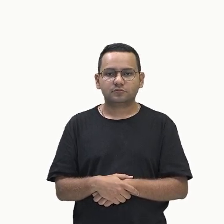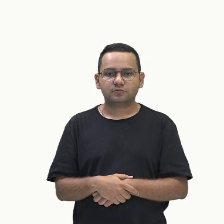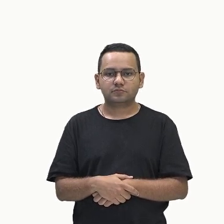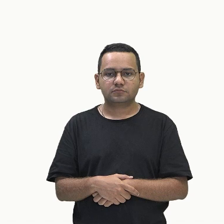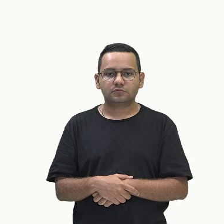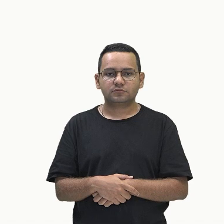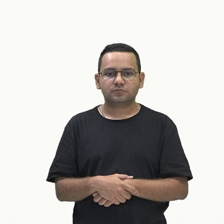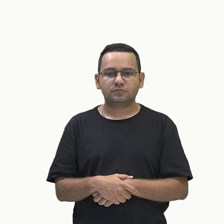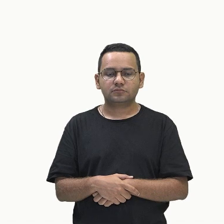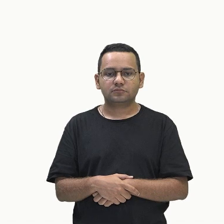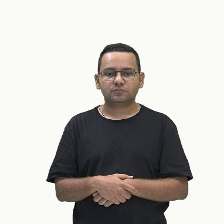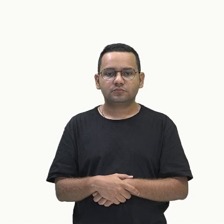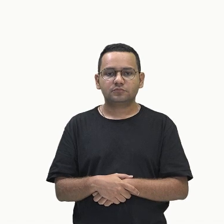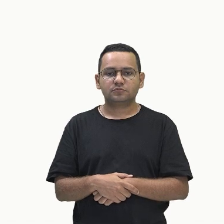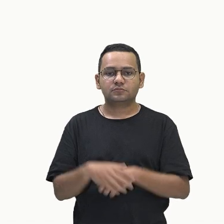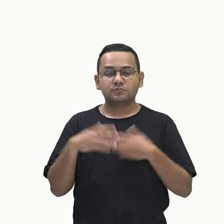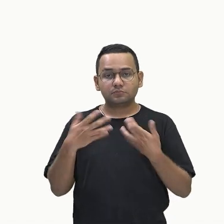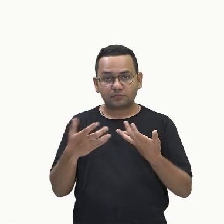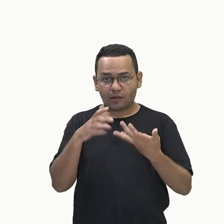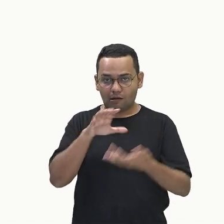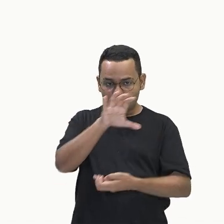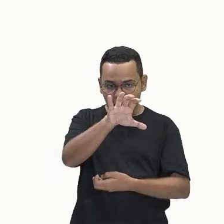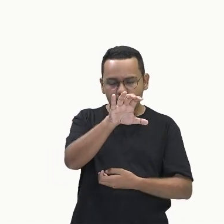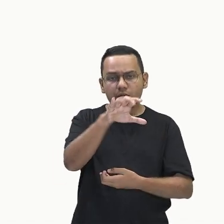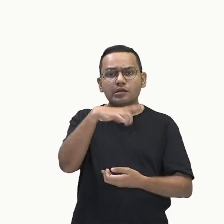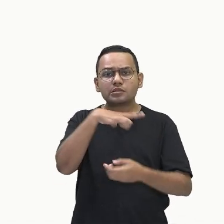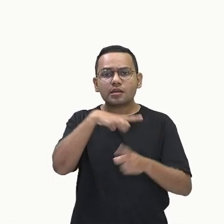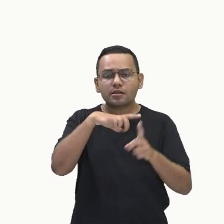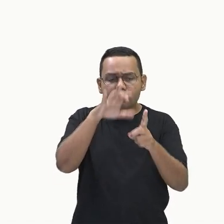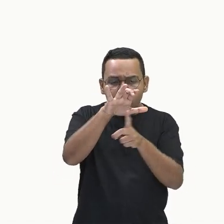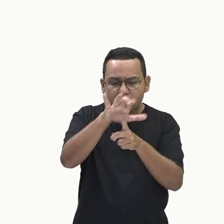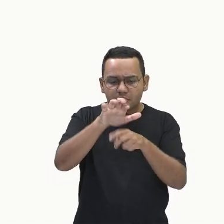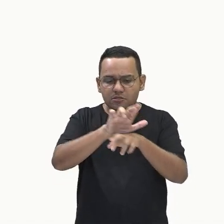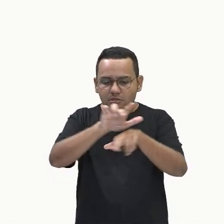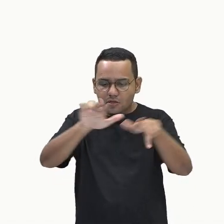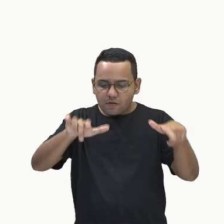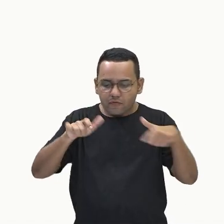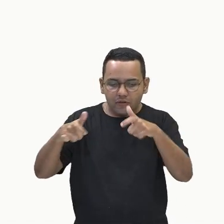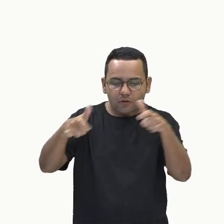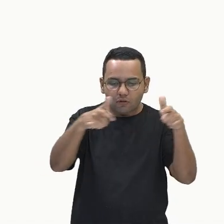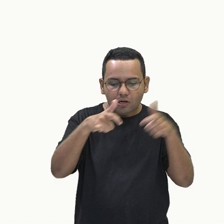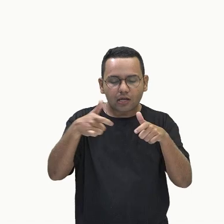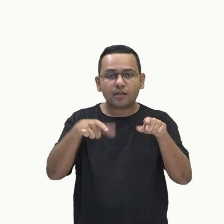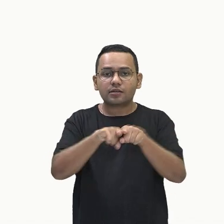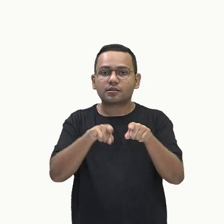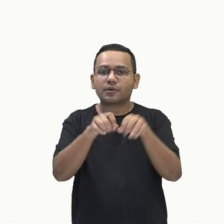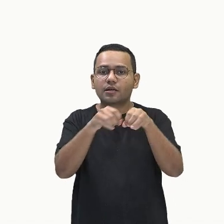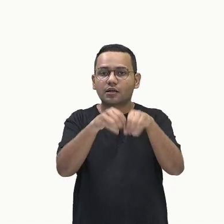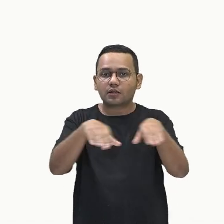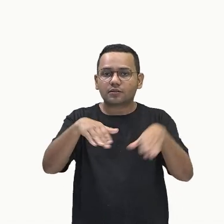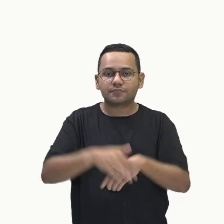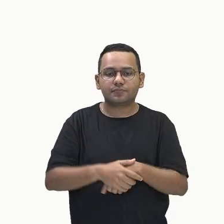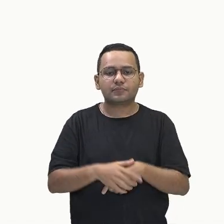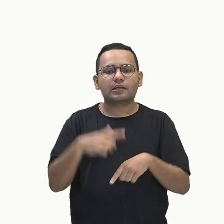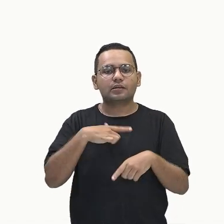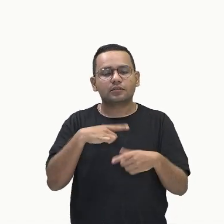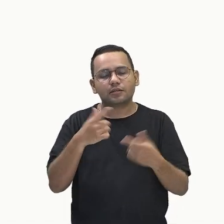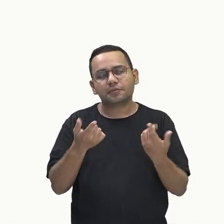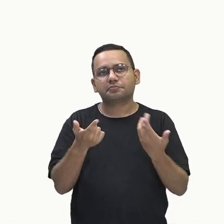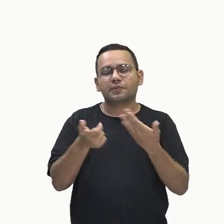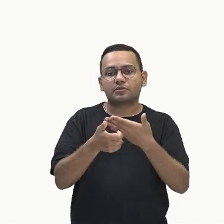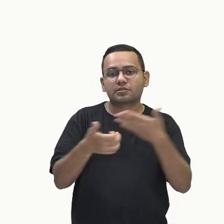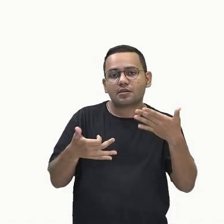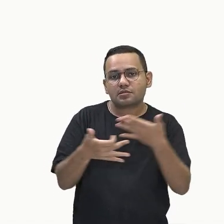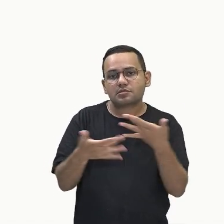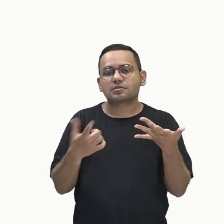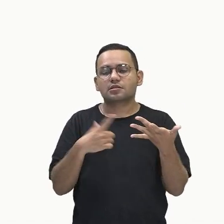de várias outras glândulas presentes no nosso corpo, não só em outras glândulas, mas também em diversos tecidos, a partir